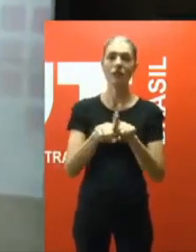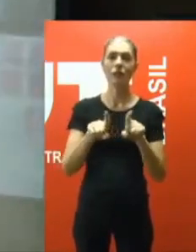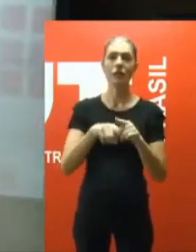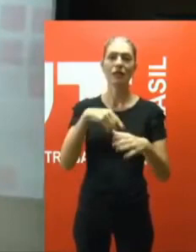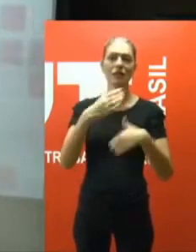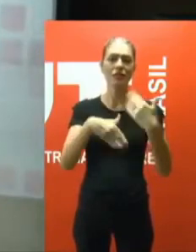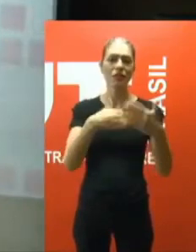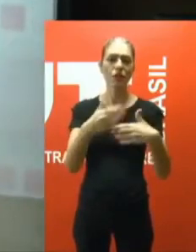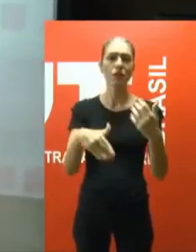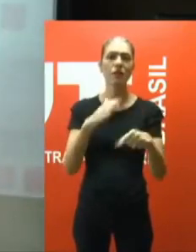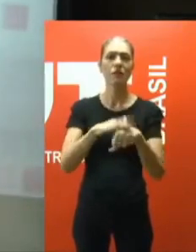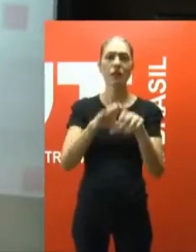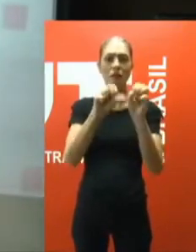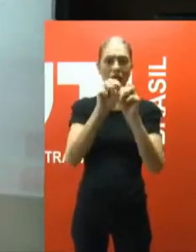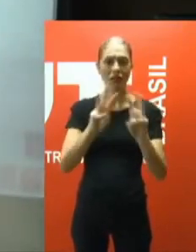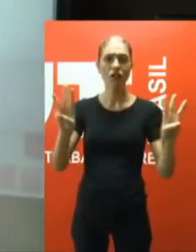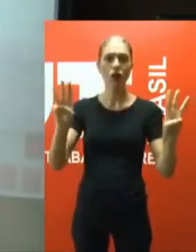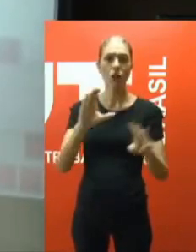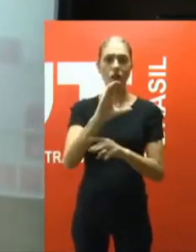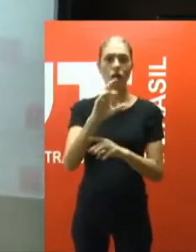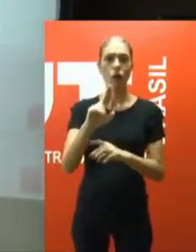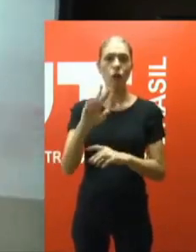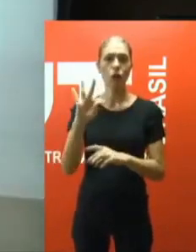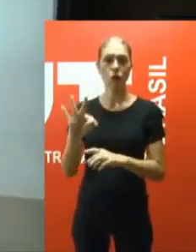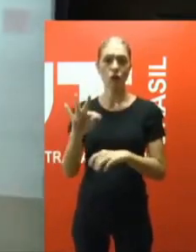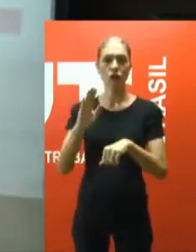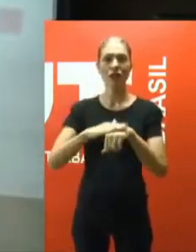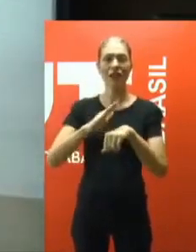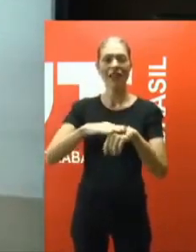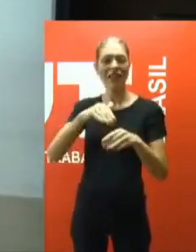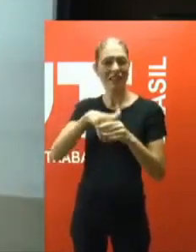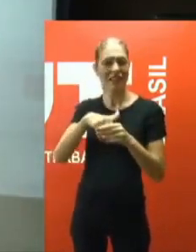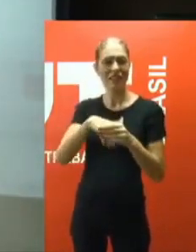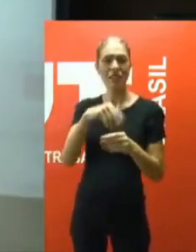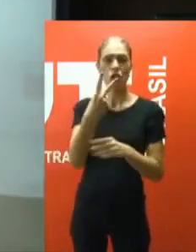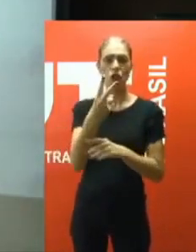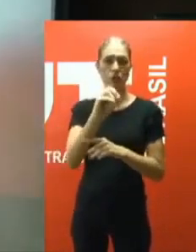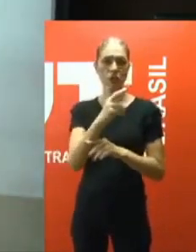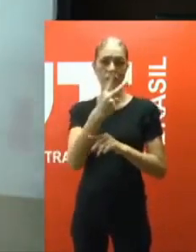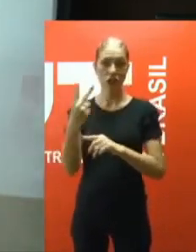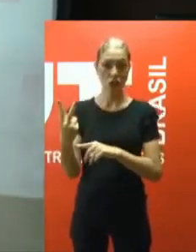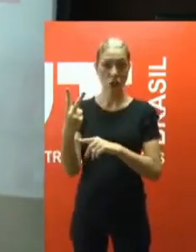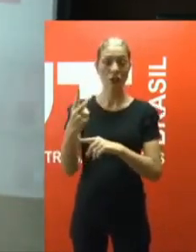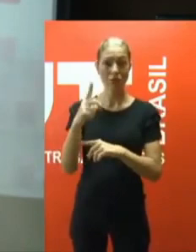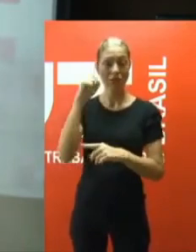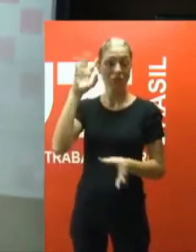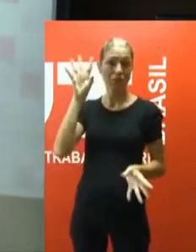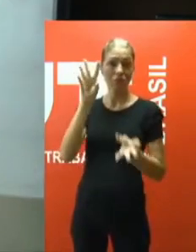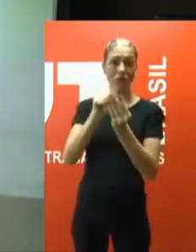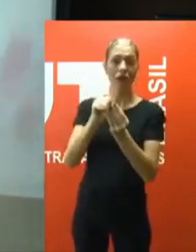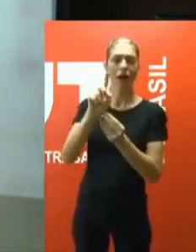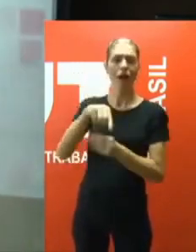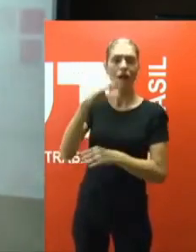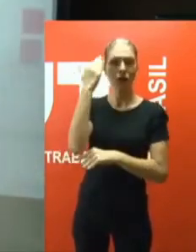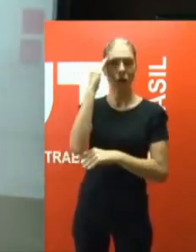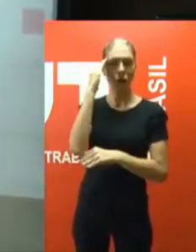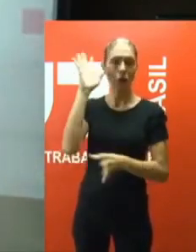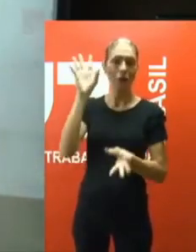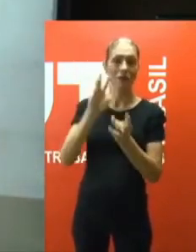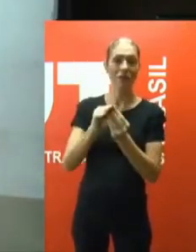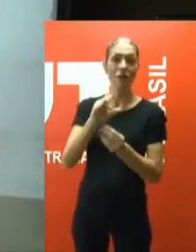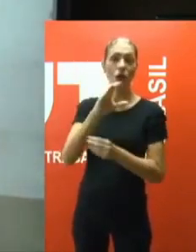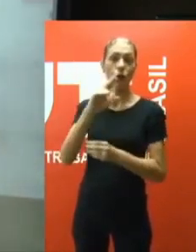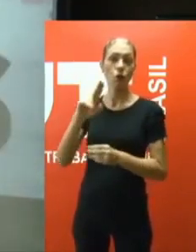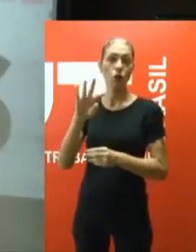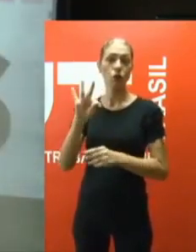Desenvolvemos a plataforma da CUT para as eleições 2022, que sintetiza a compreensão da CUT sobre o Brasil